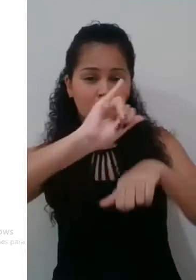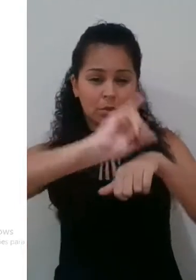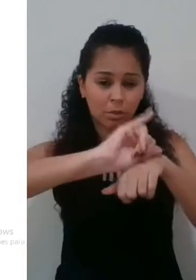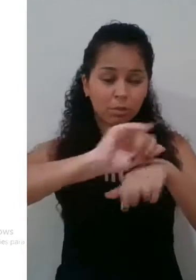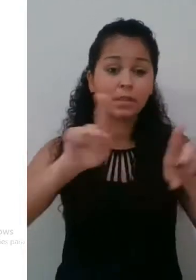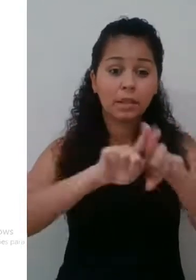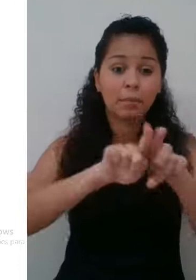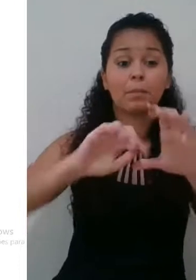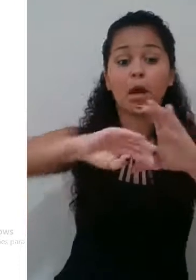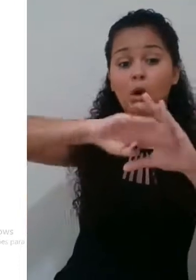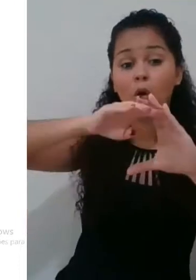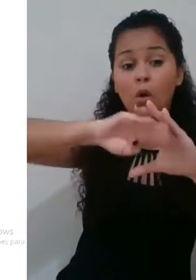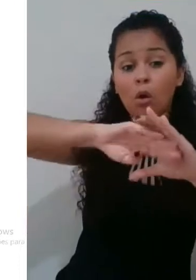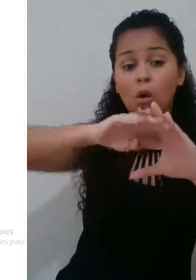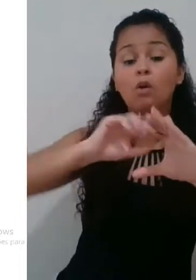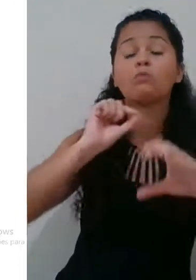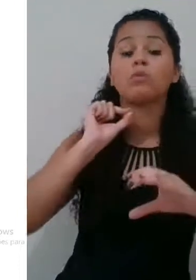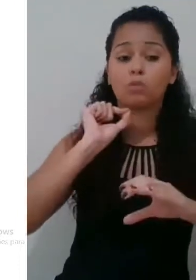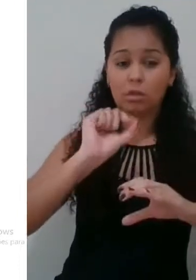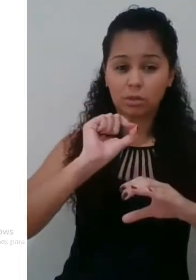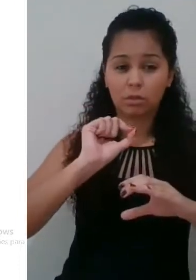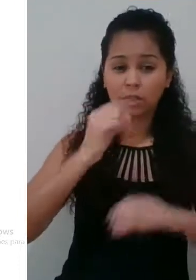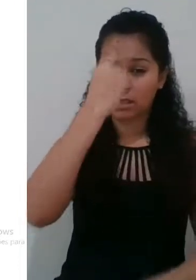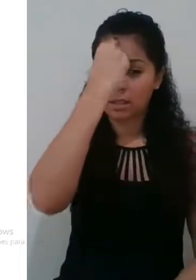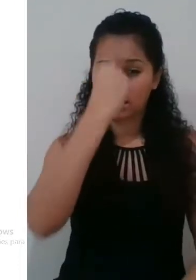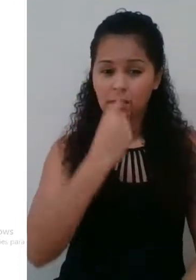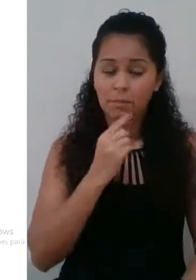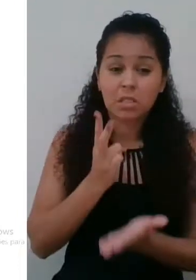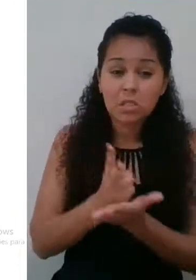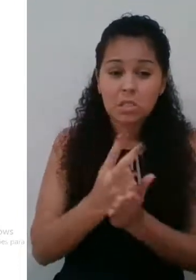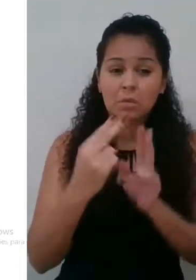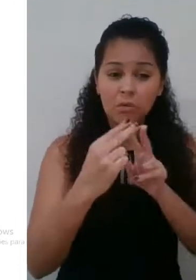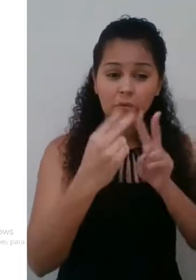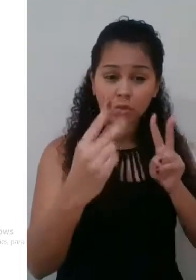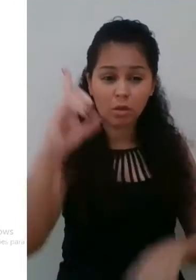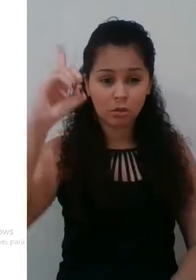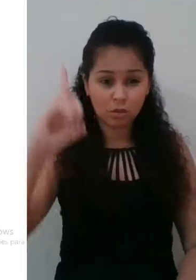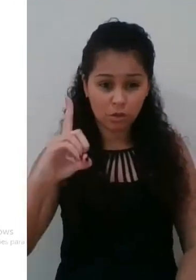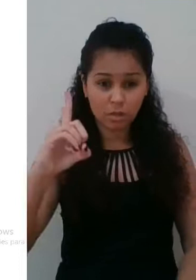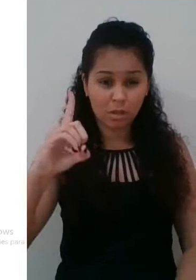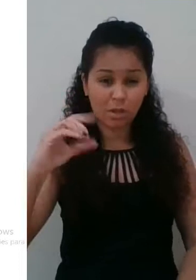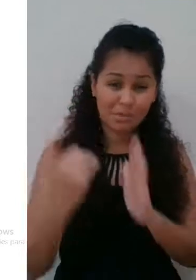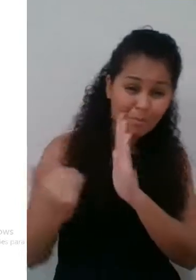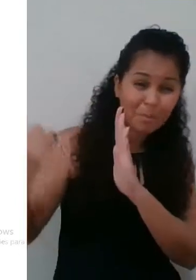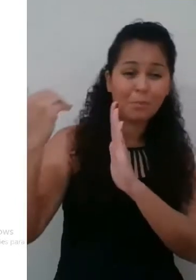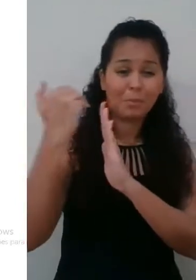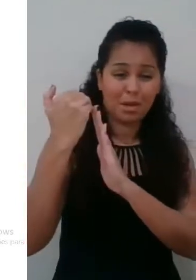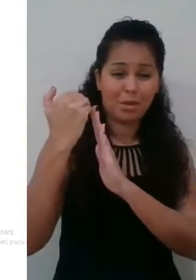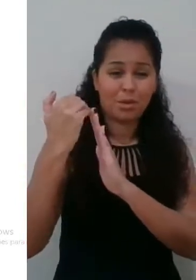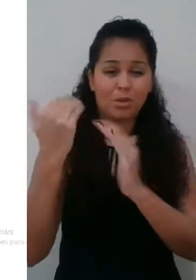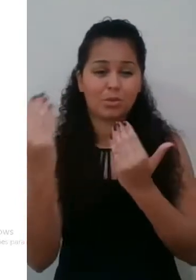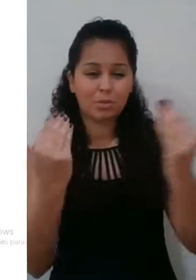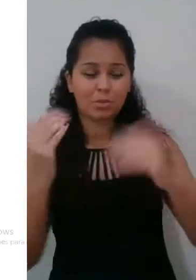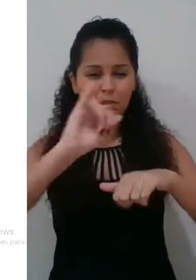côncavo, em que a imagem vai ser sempre virtual, direita e maior que o objeto, desde